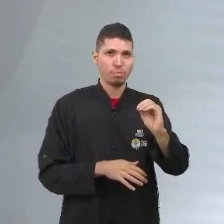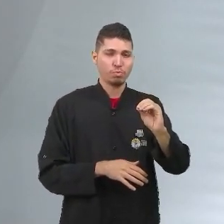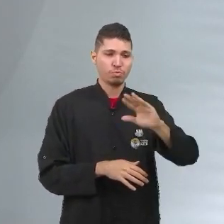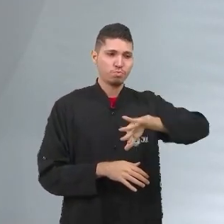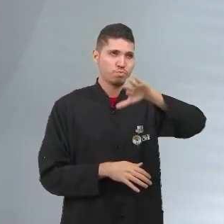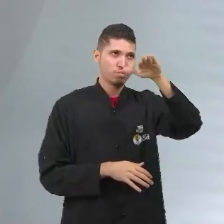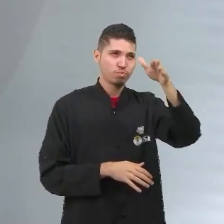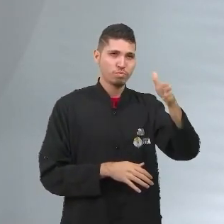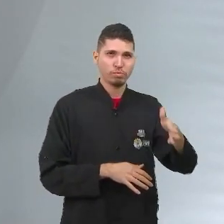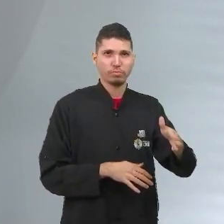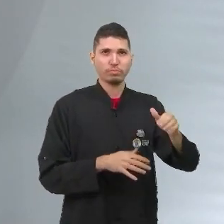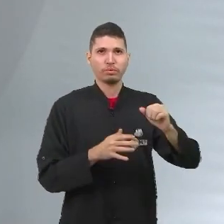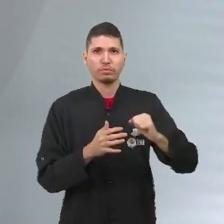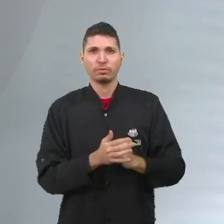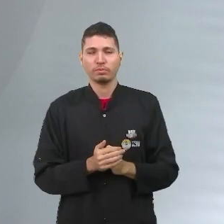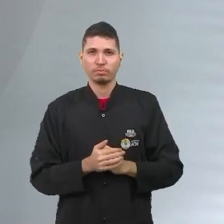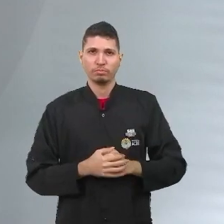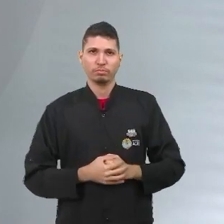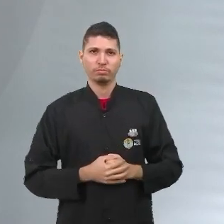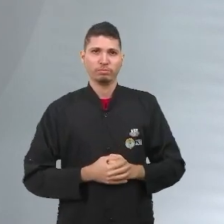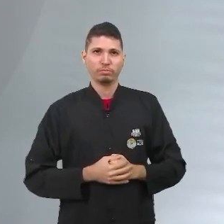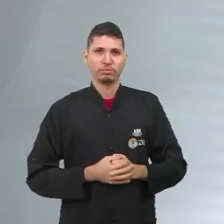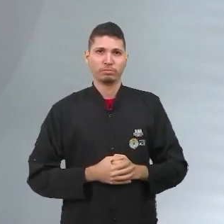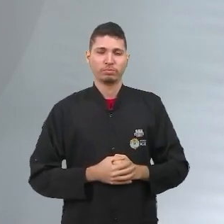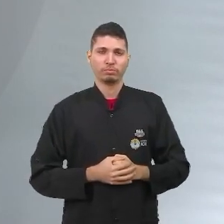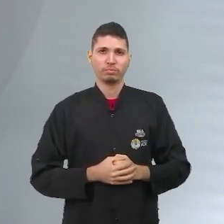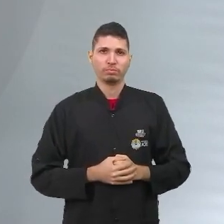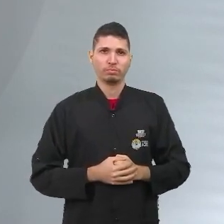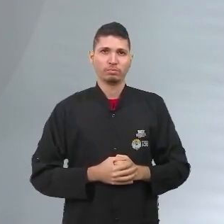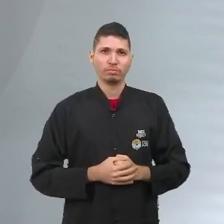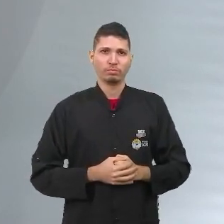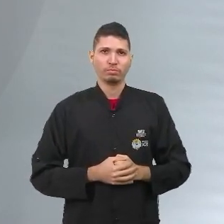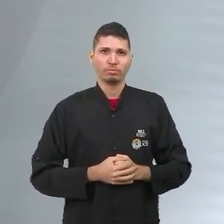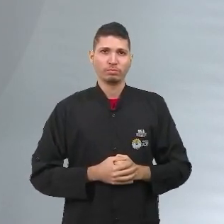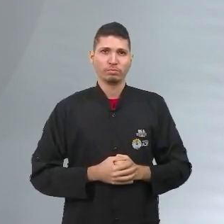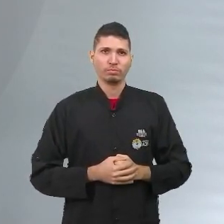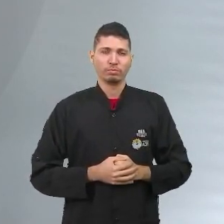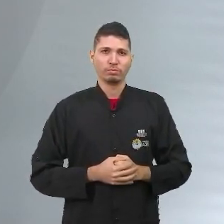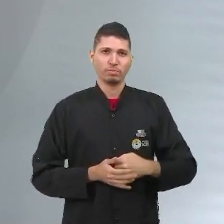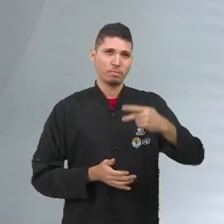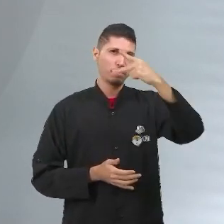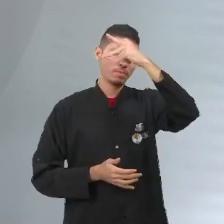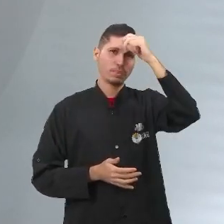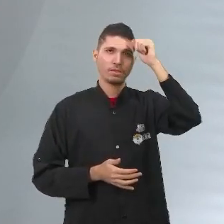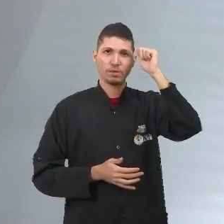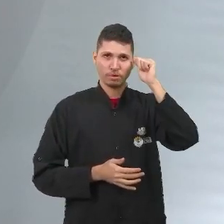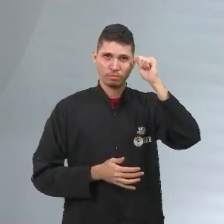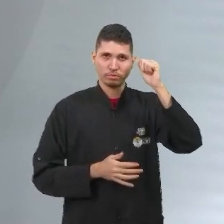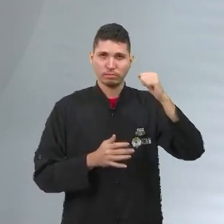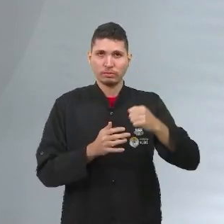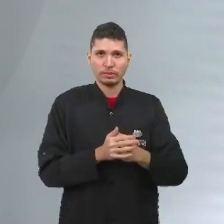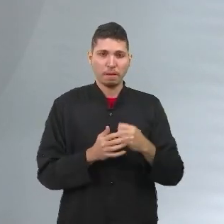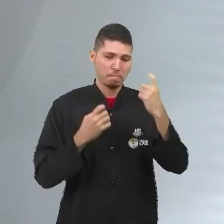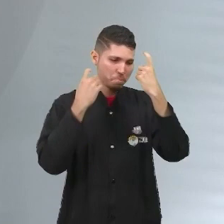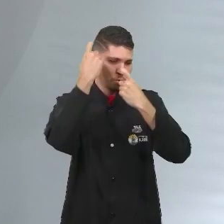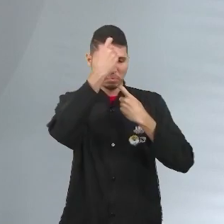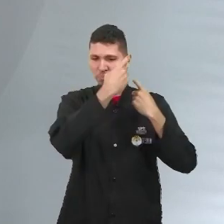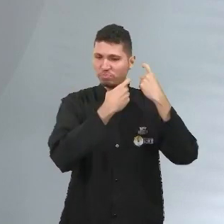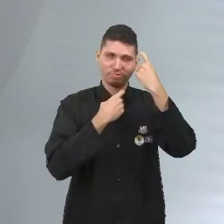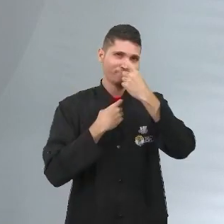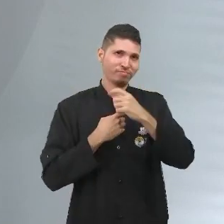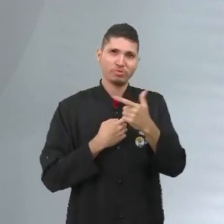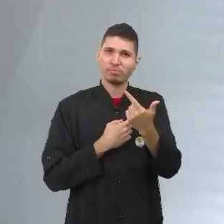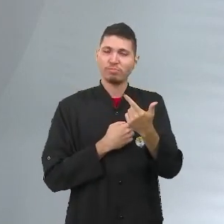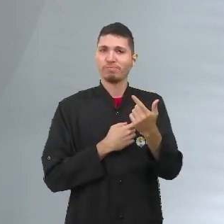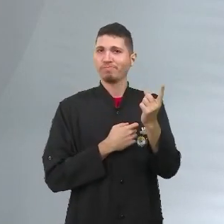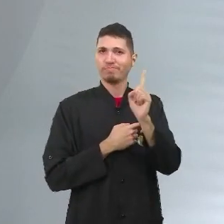por exemplo, urbanização de morros? Ninguém, né? Então, os prefeitos não davam atenção ali. Então,